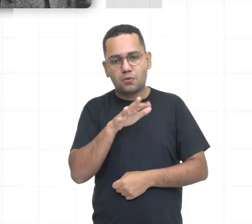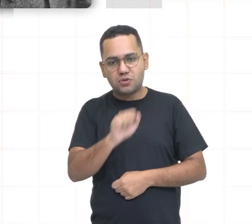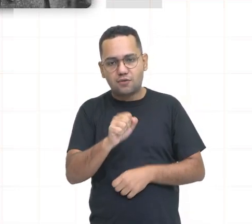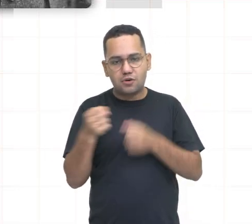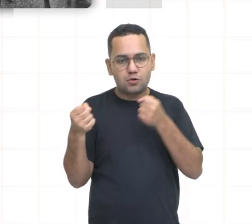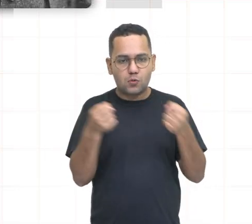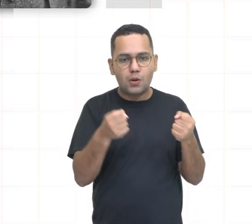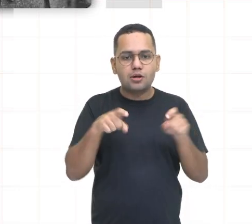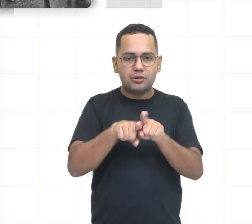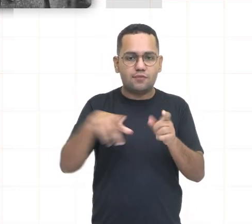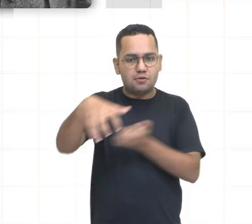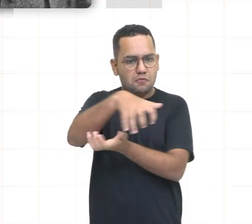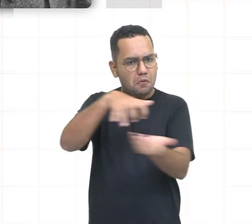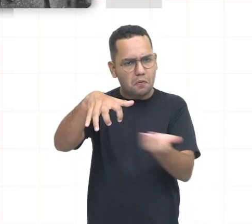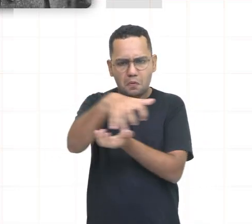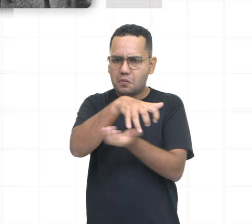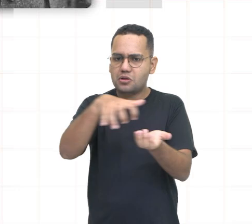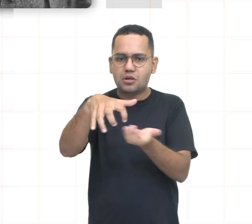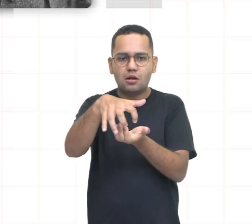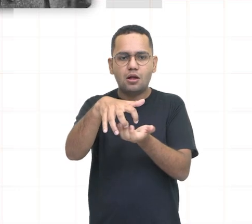total. Vamos adiante.